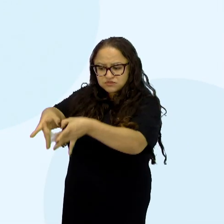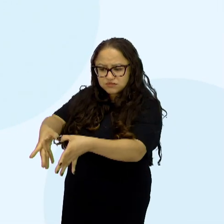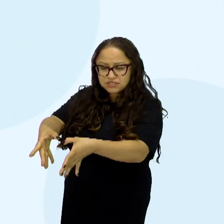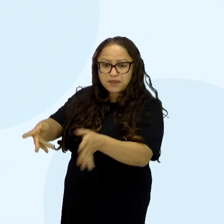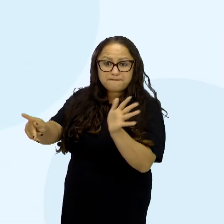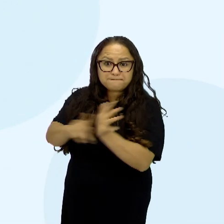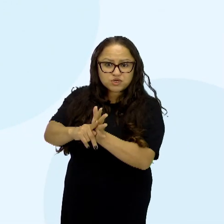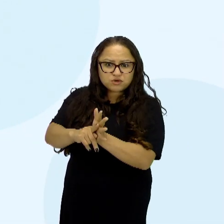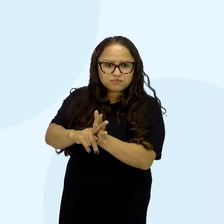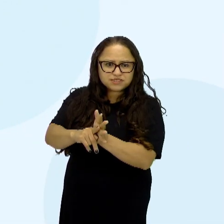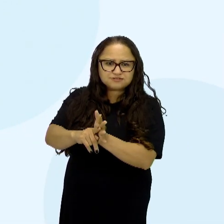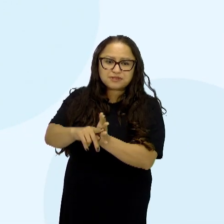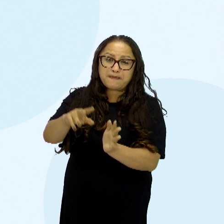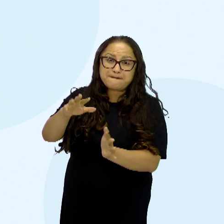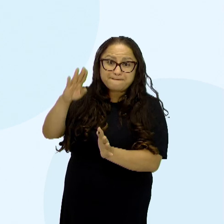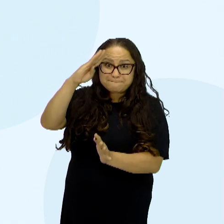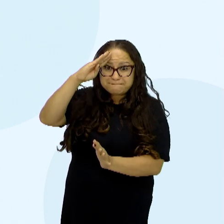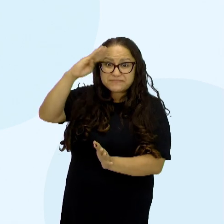lixeiras,